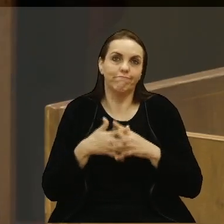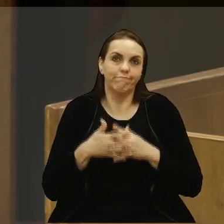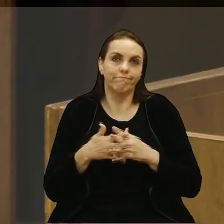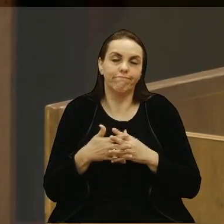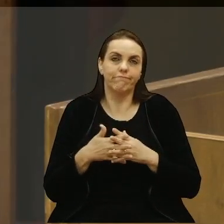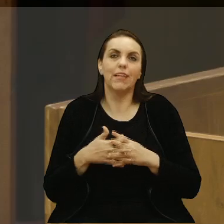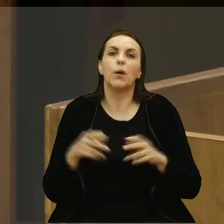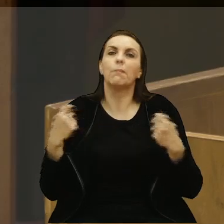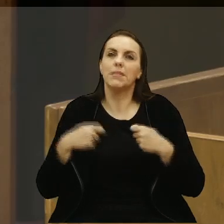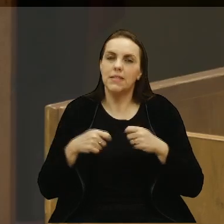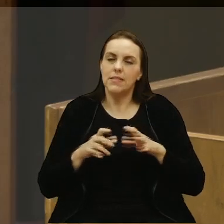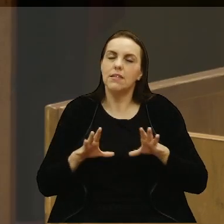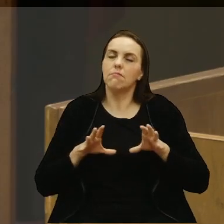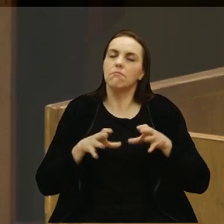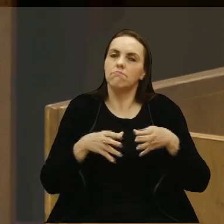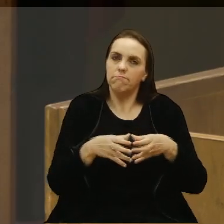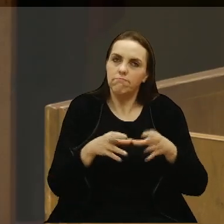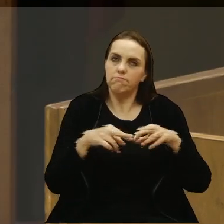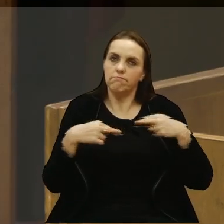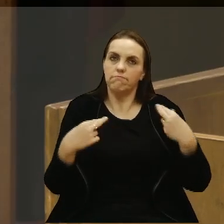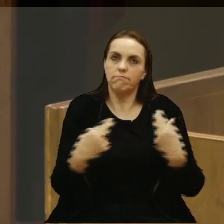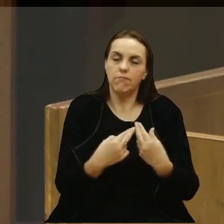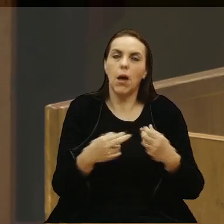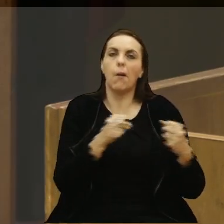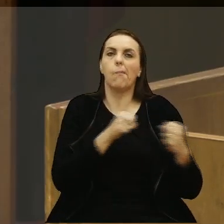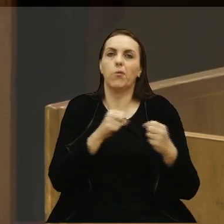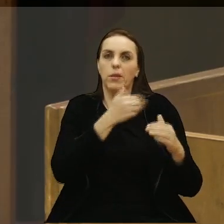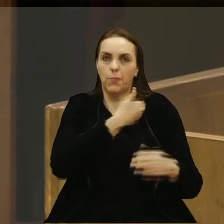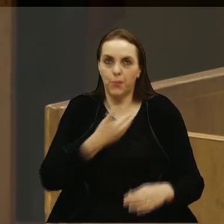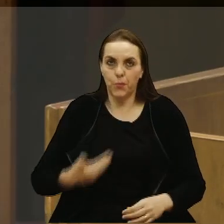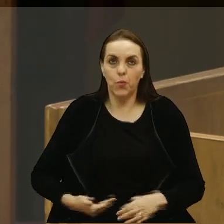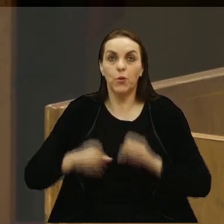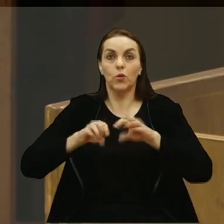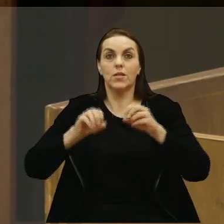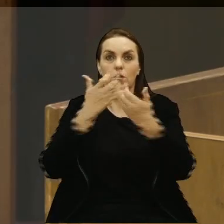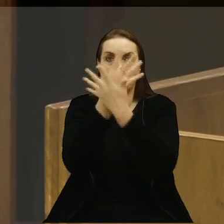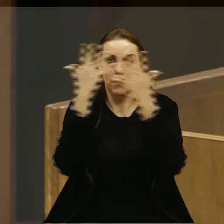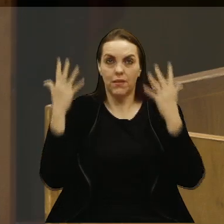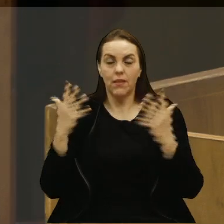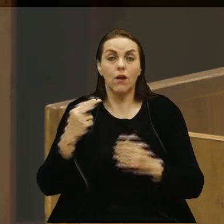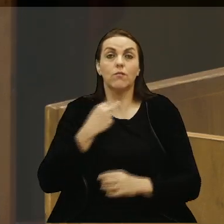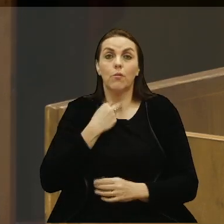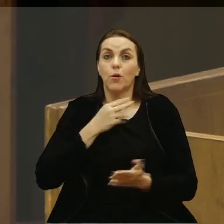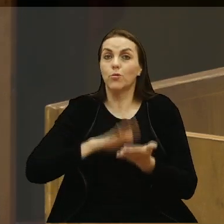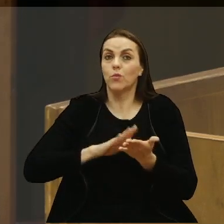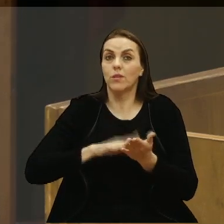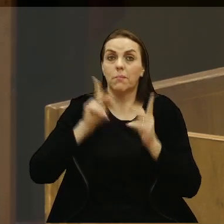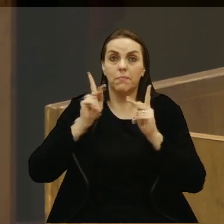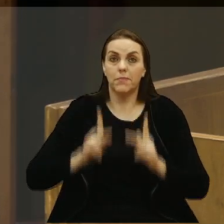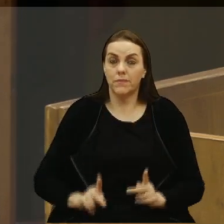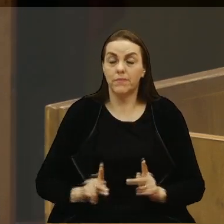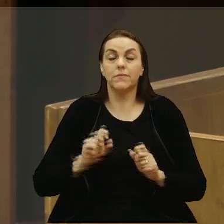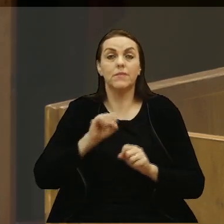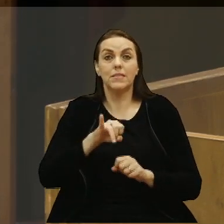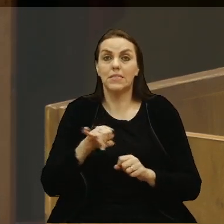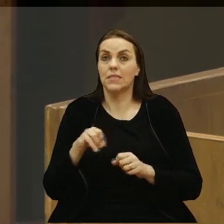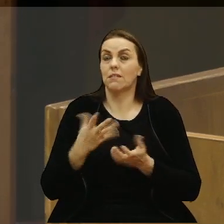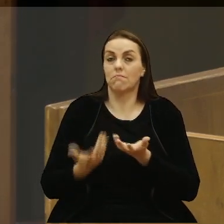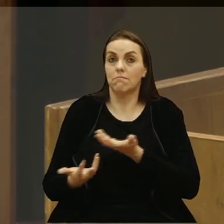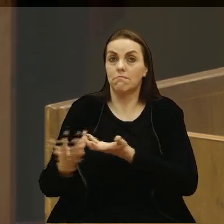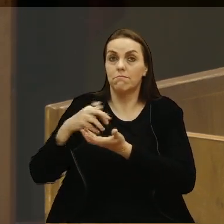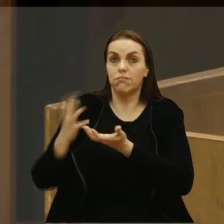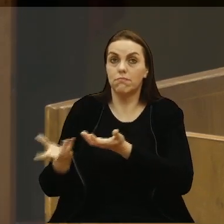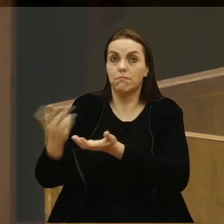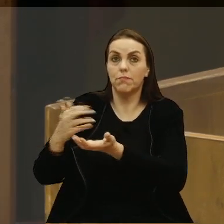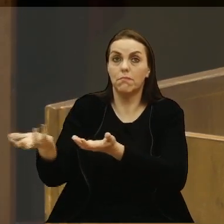do poder público com educação ambiental. Não dá para cobrar das pessoas se a coleta não está passando no